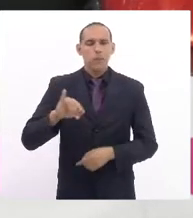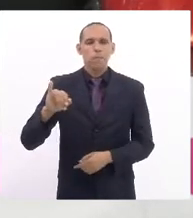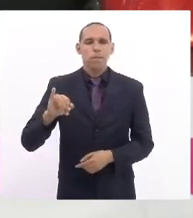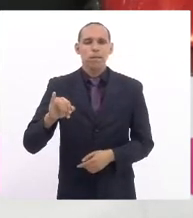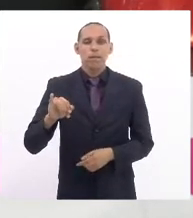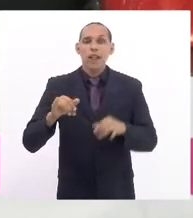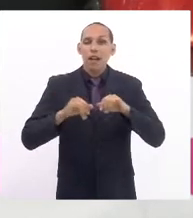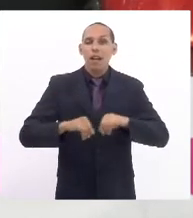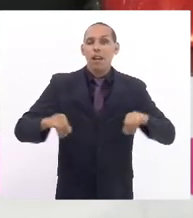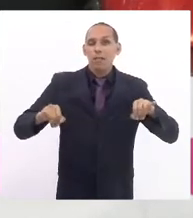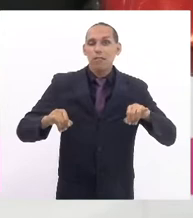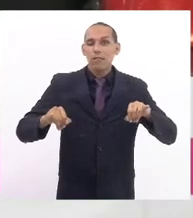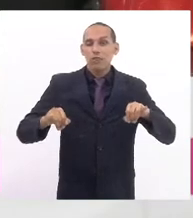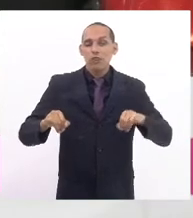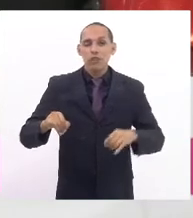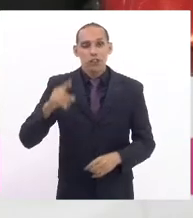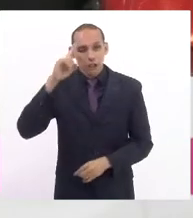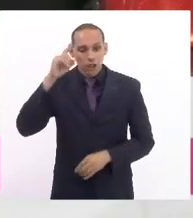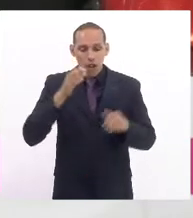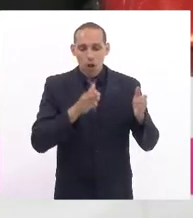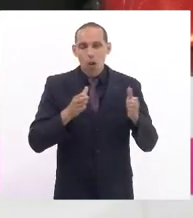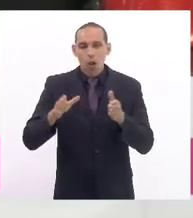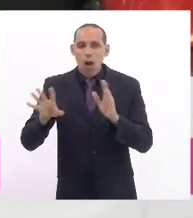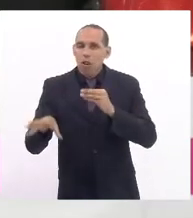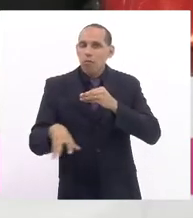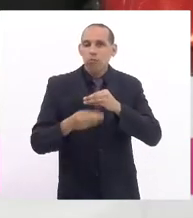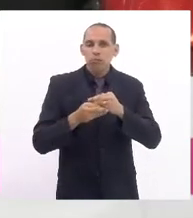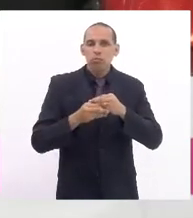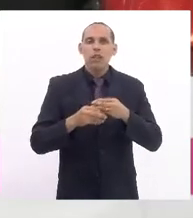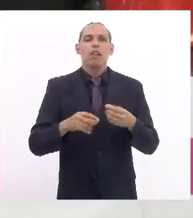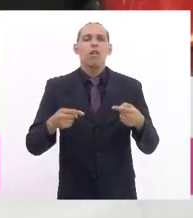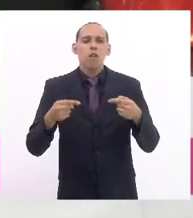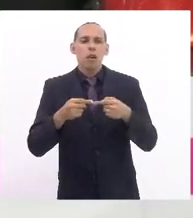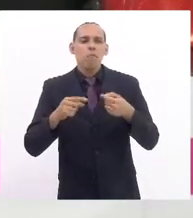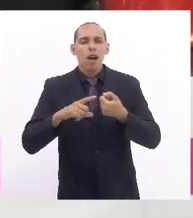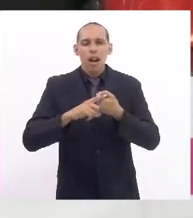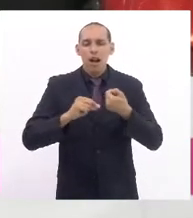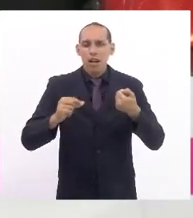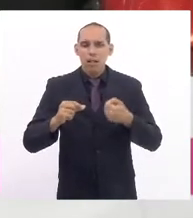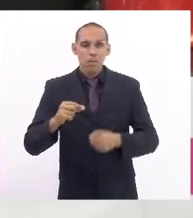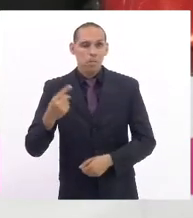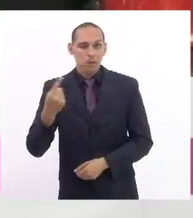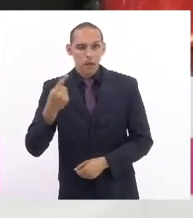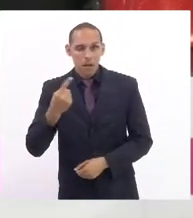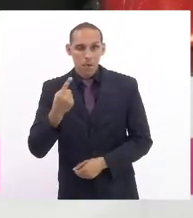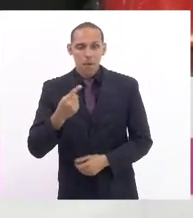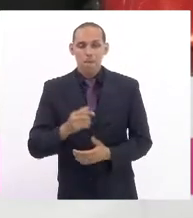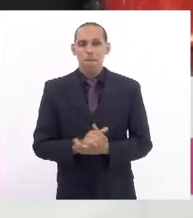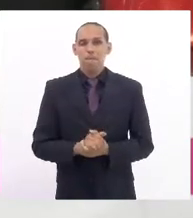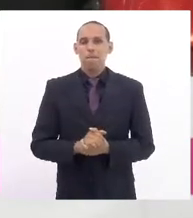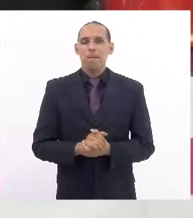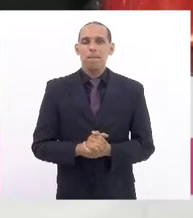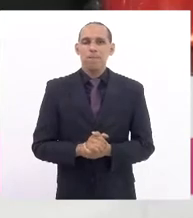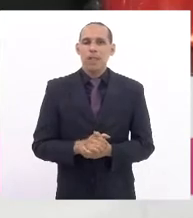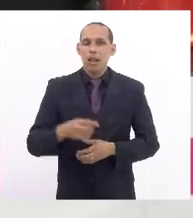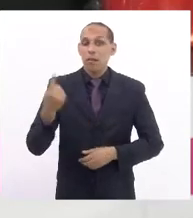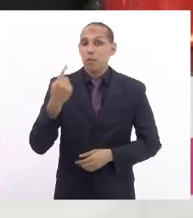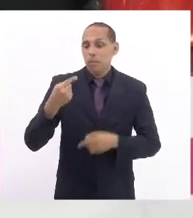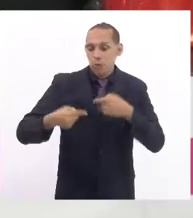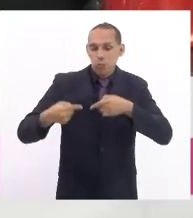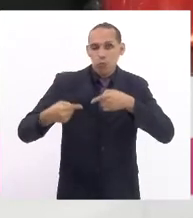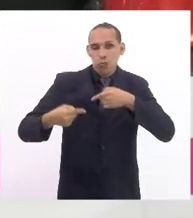Anuncio, incluído na ordem do dia, de acordo com o inciso primeiro do artigo 47 do Regimento Interno em tramitação ordinária em primeira discussão,